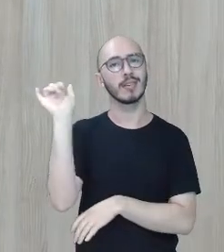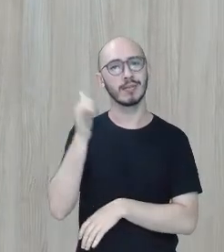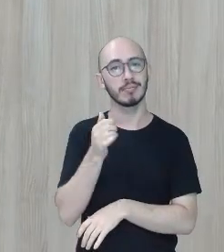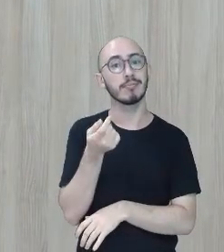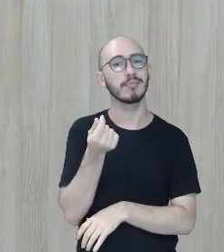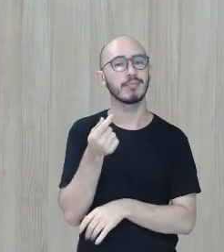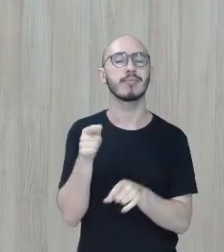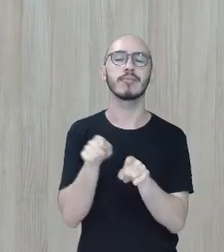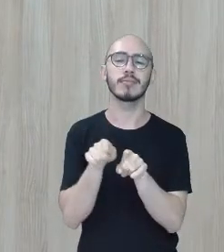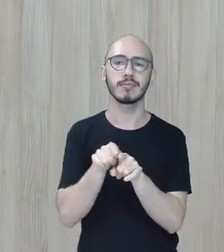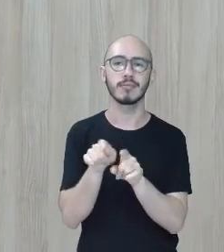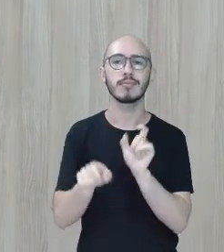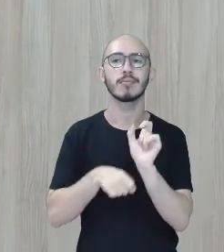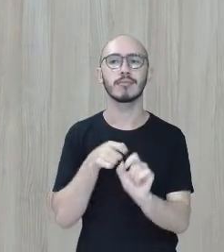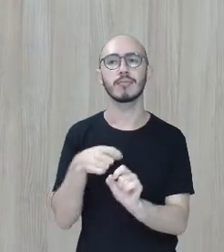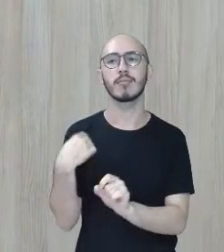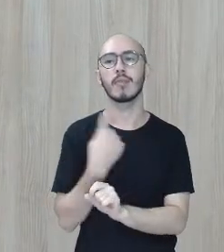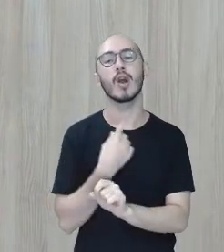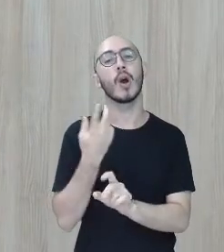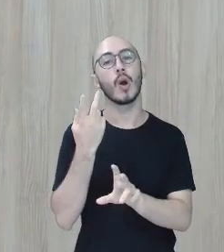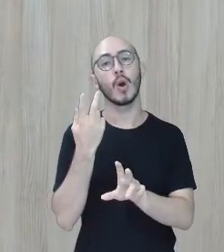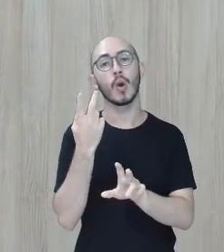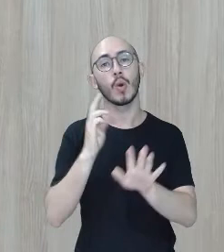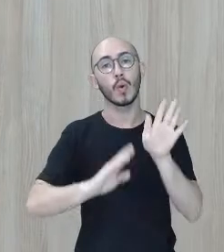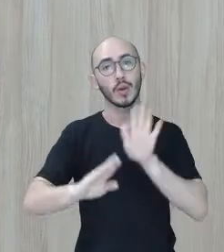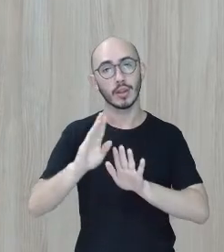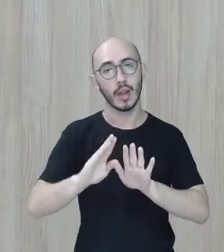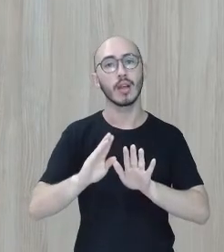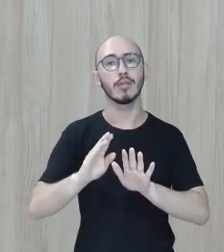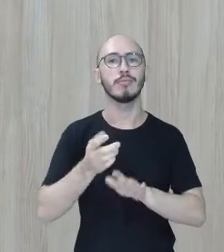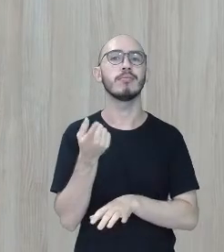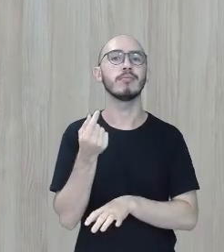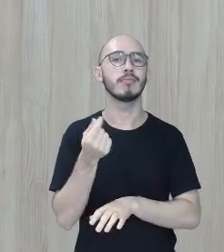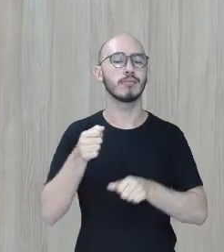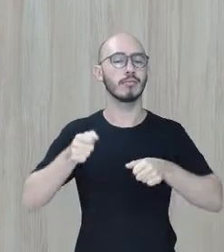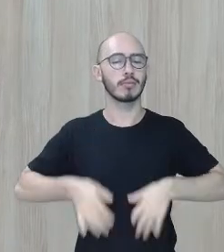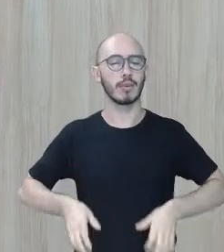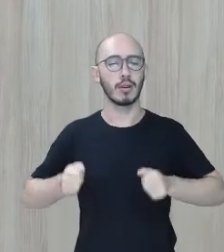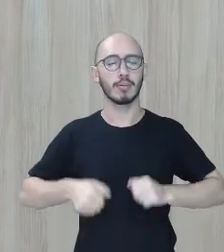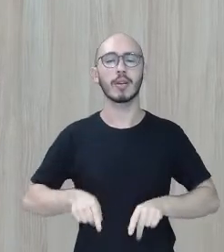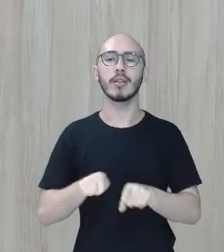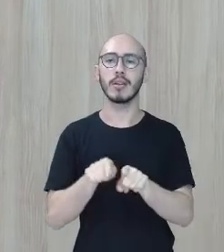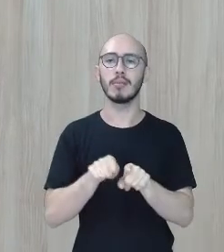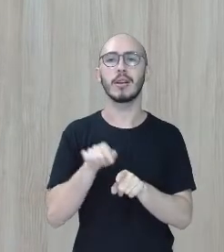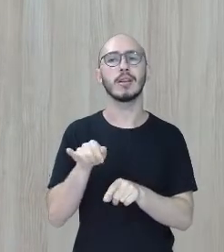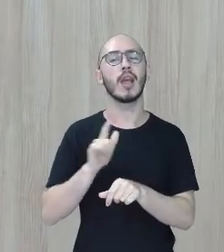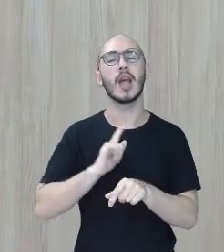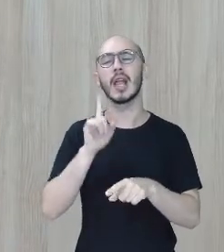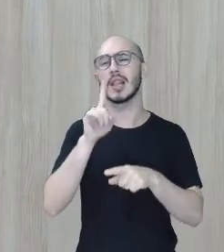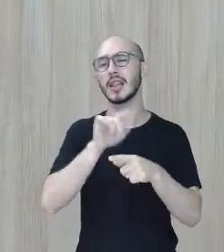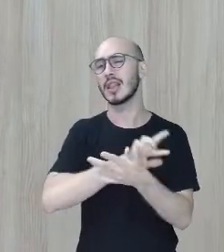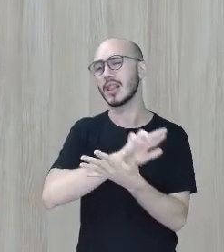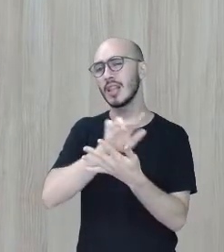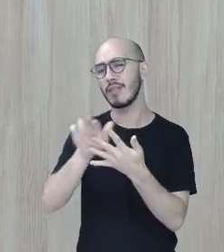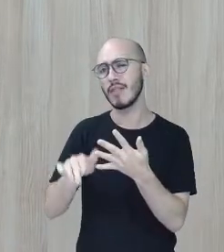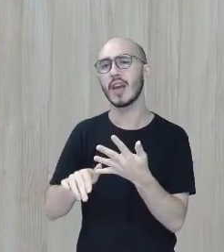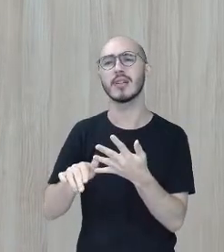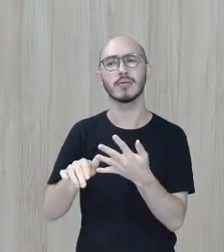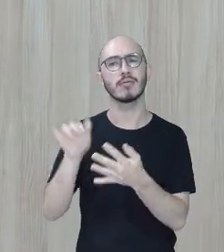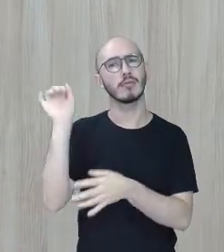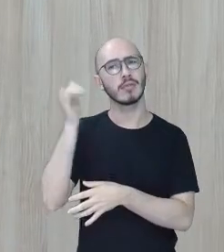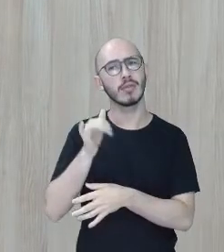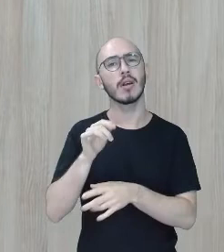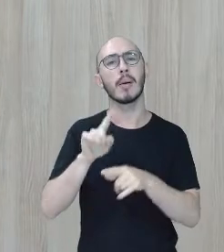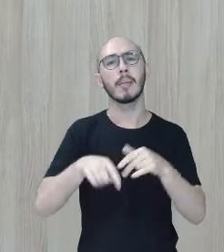ter cuidado na nossa residência com a economia de energia, mesmo tendo vários equipamentos, poucos equipamentos,